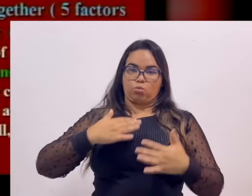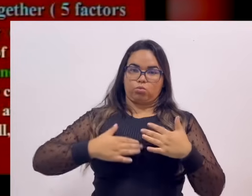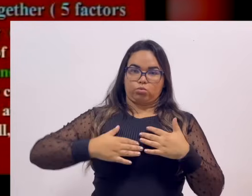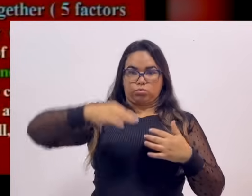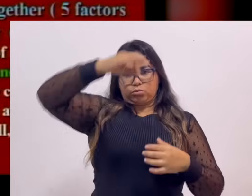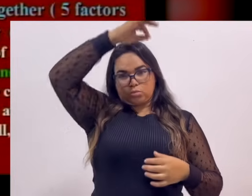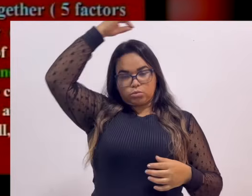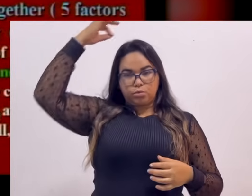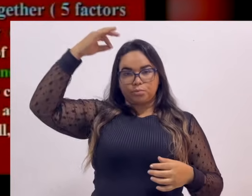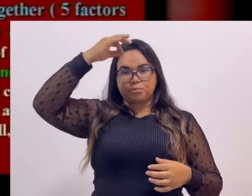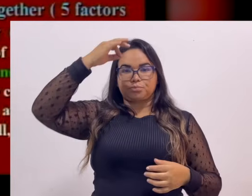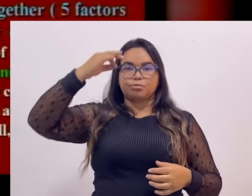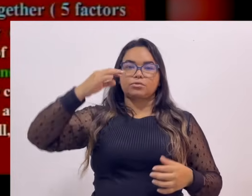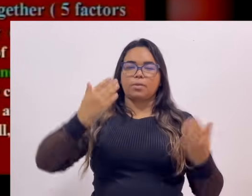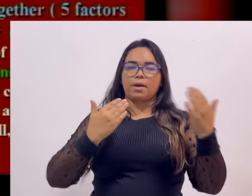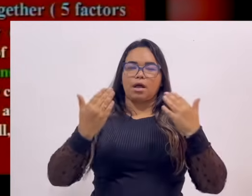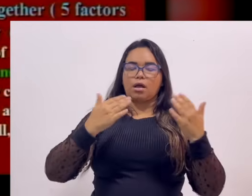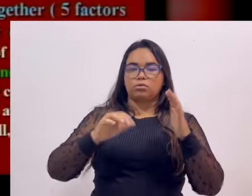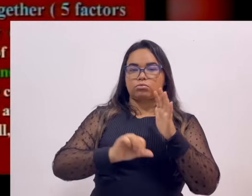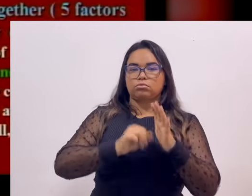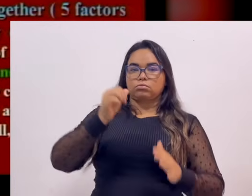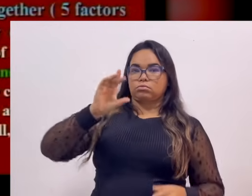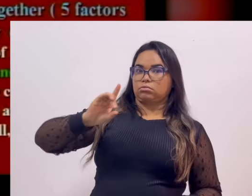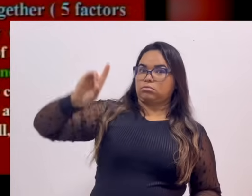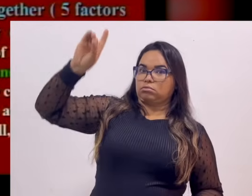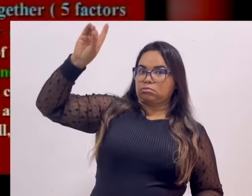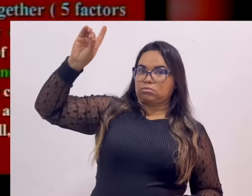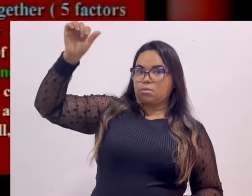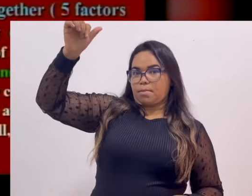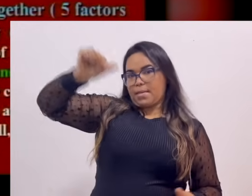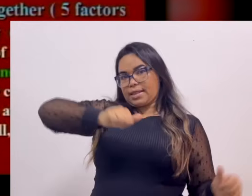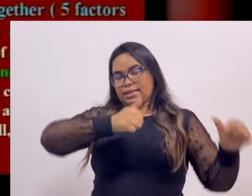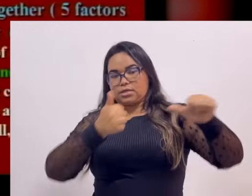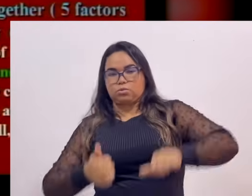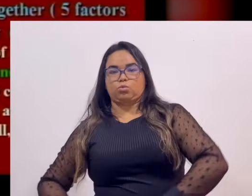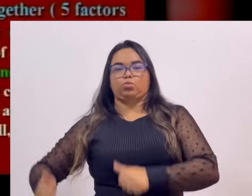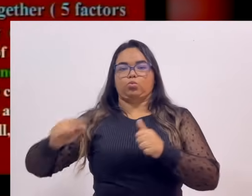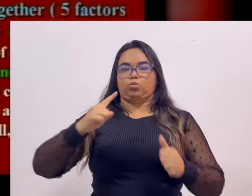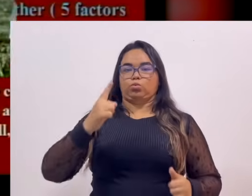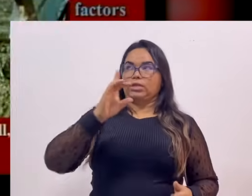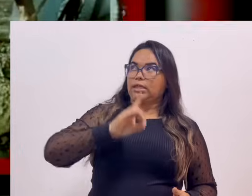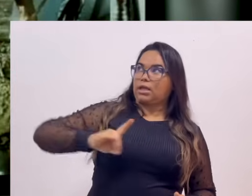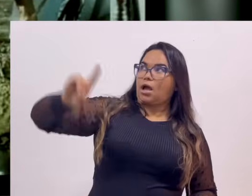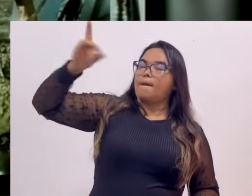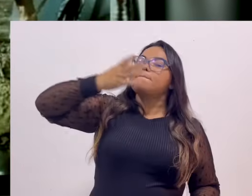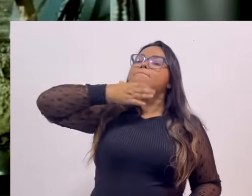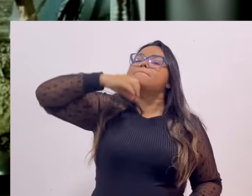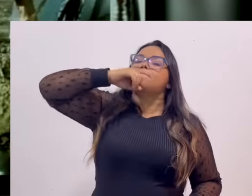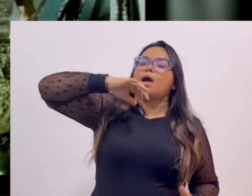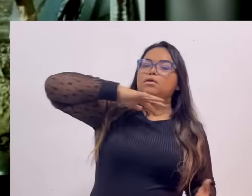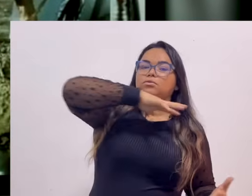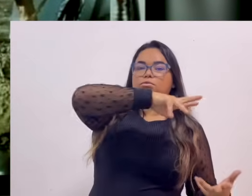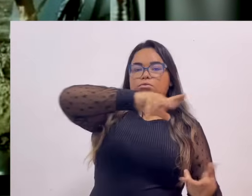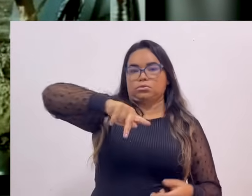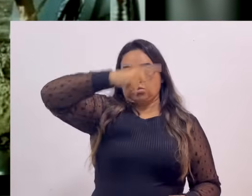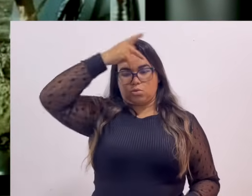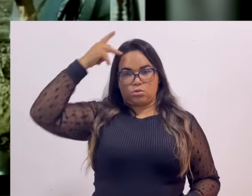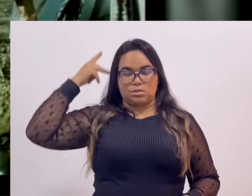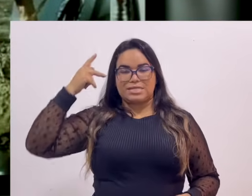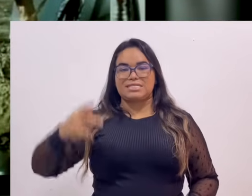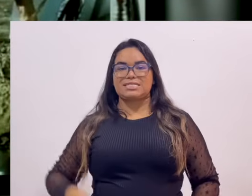corpo um só espírito um só senhor uma só fé e um só batismo e um só Deus e Pai de todos